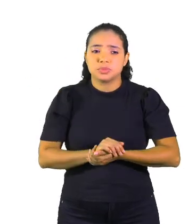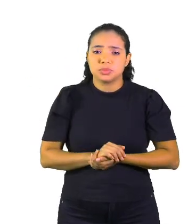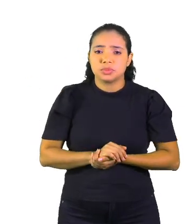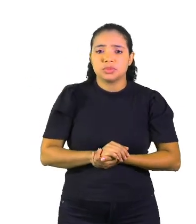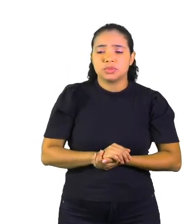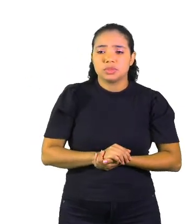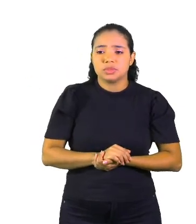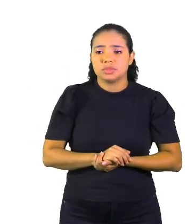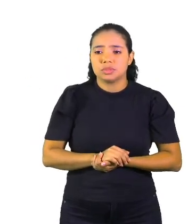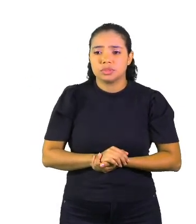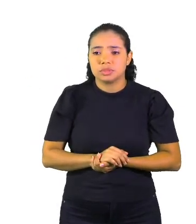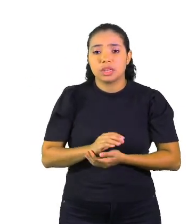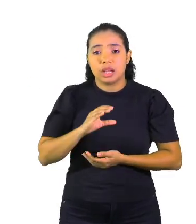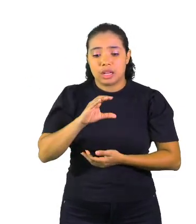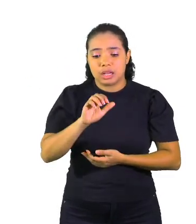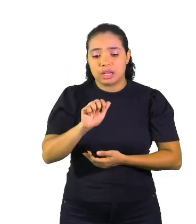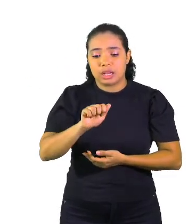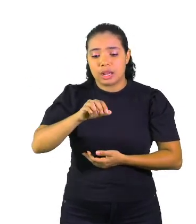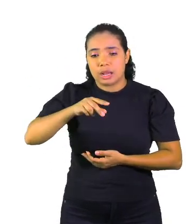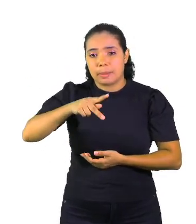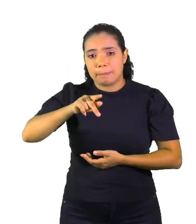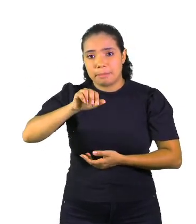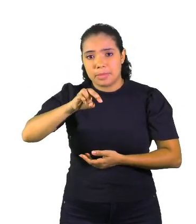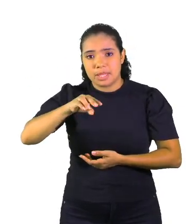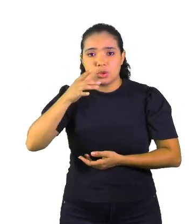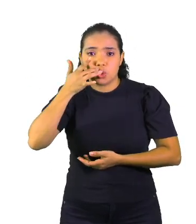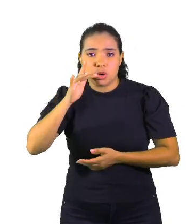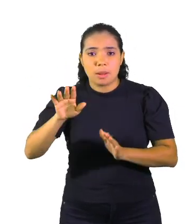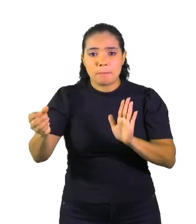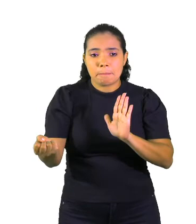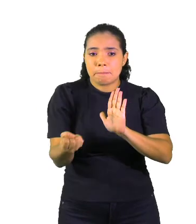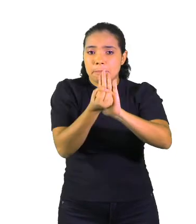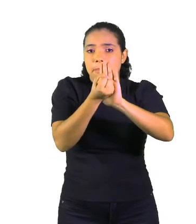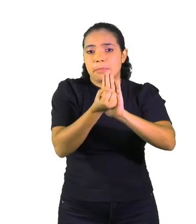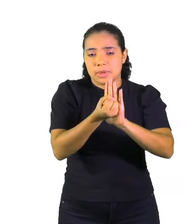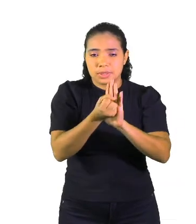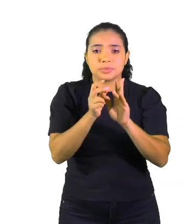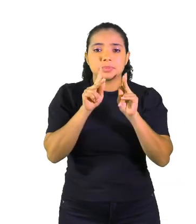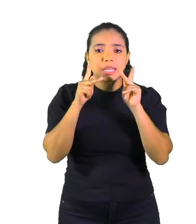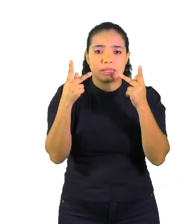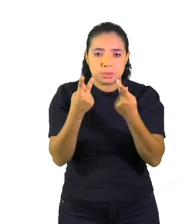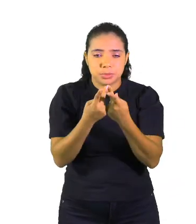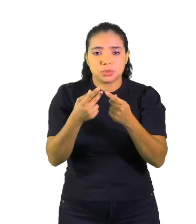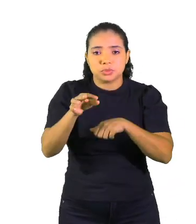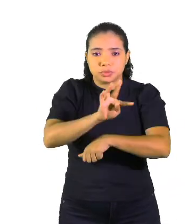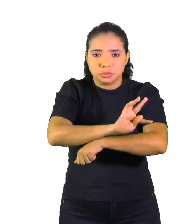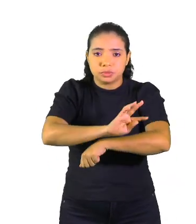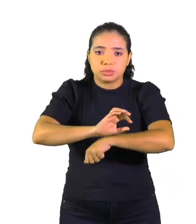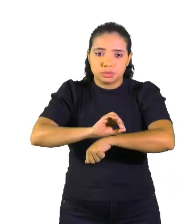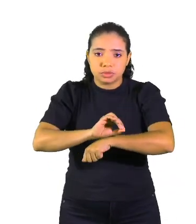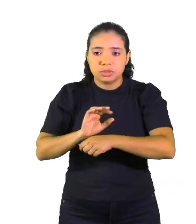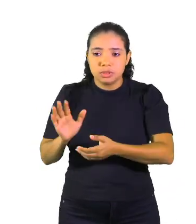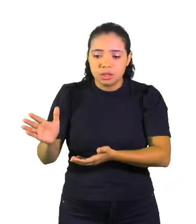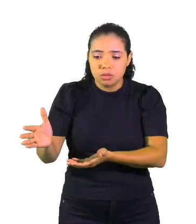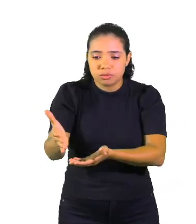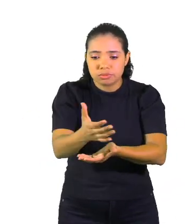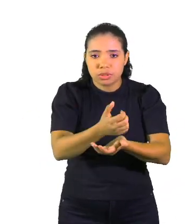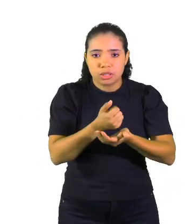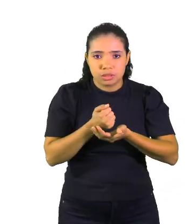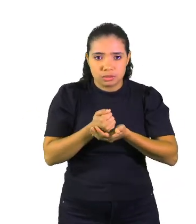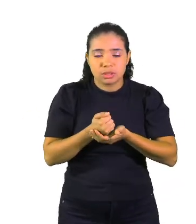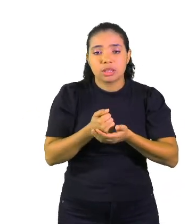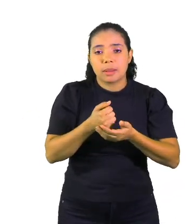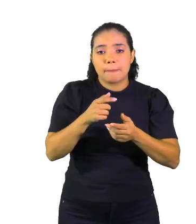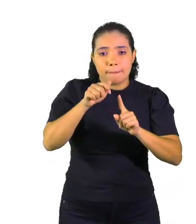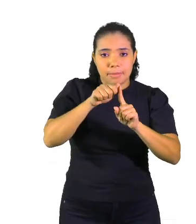é considerado patrimônio material do Tocantins. Ele é colhido aqui no Tocantins de setembro a